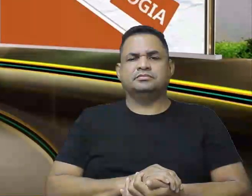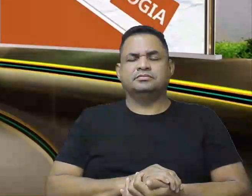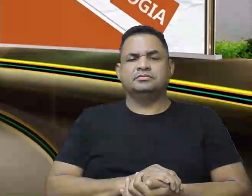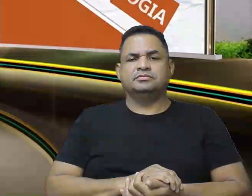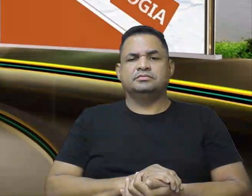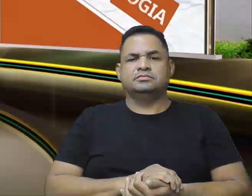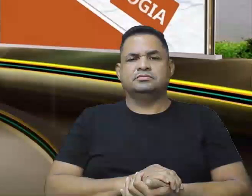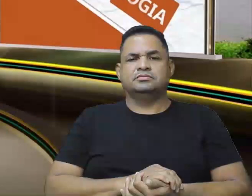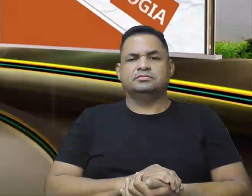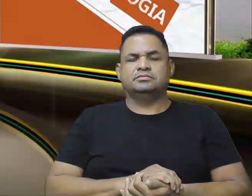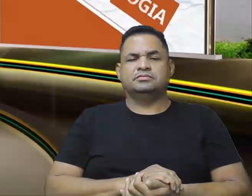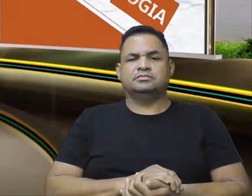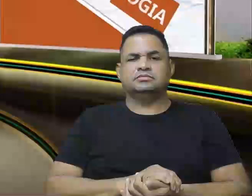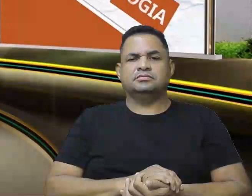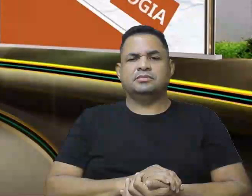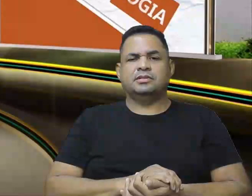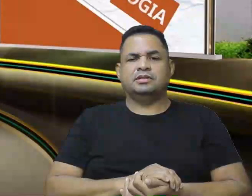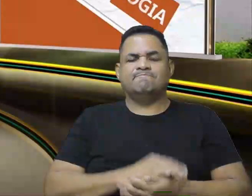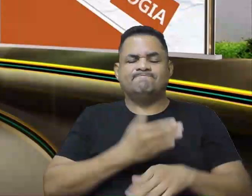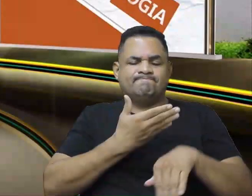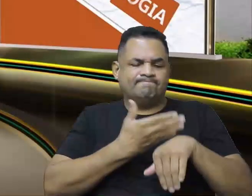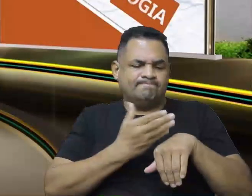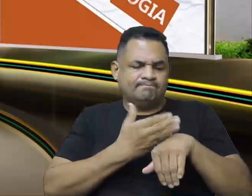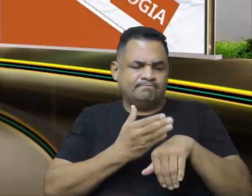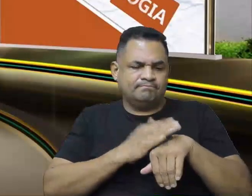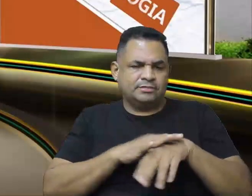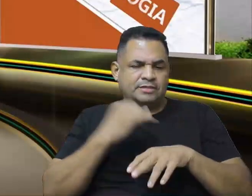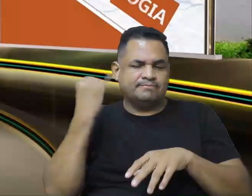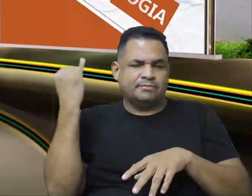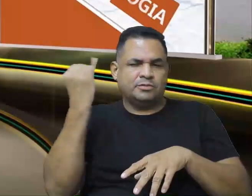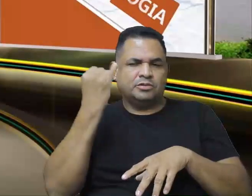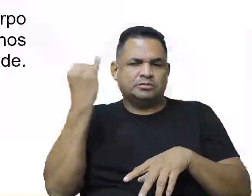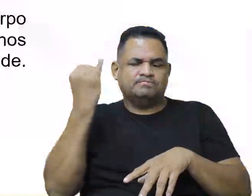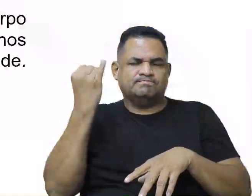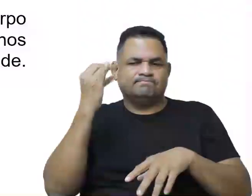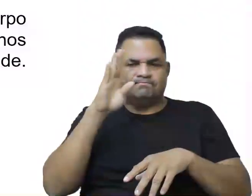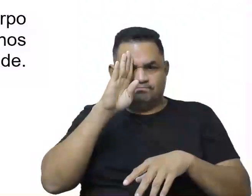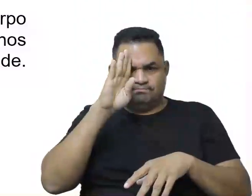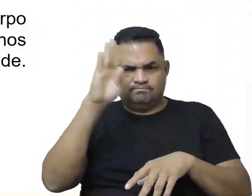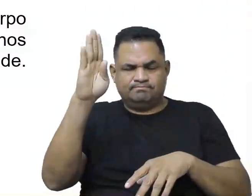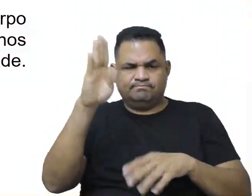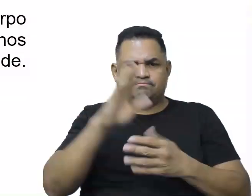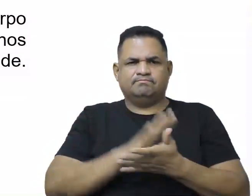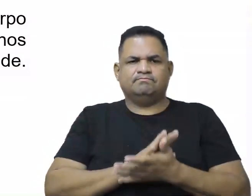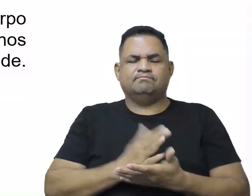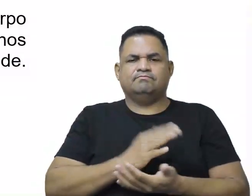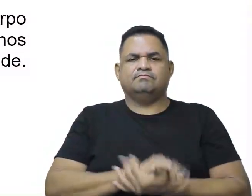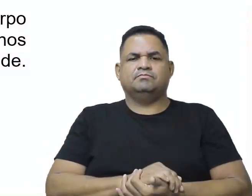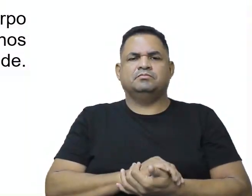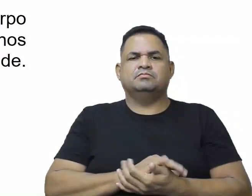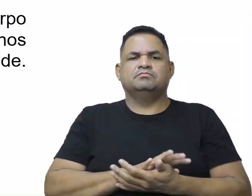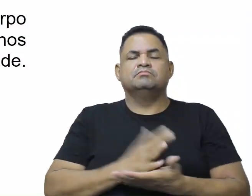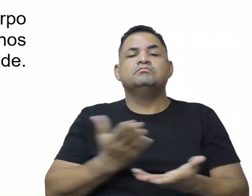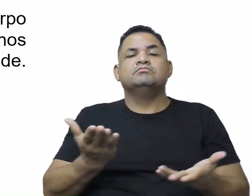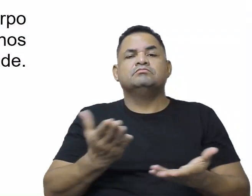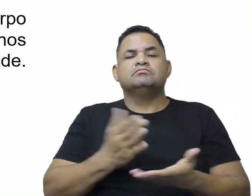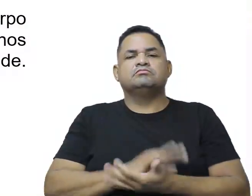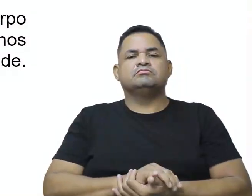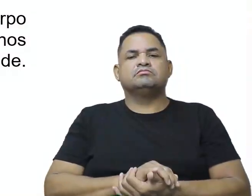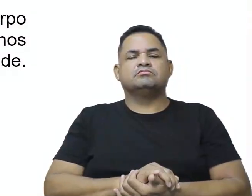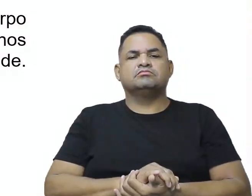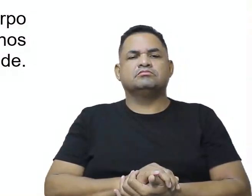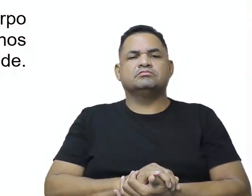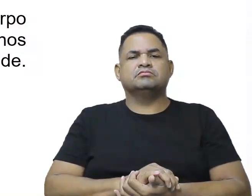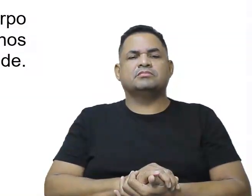exercício galera é a cereja do bolo fazer exercício é a cereja do bolo eu garanto para